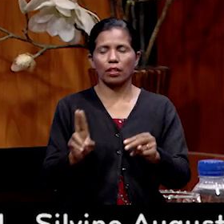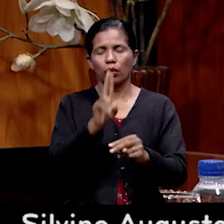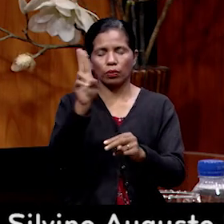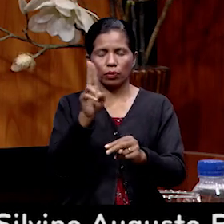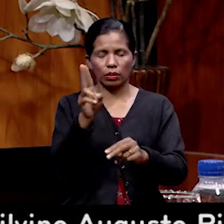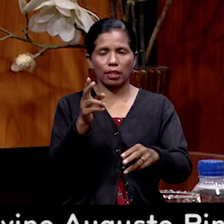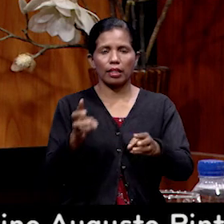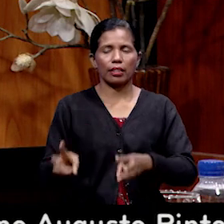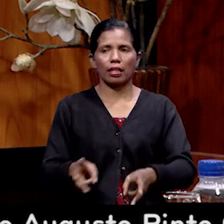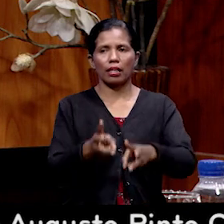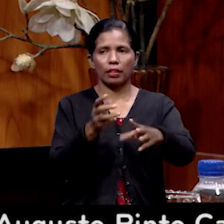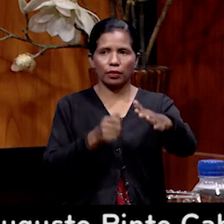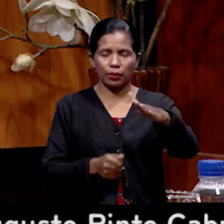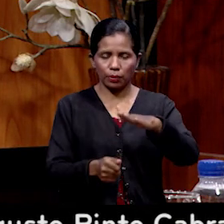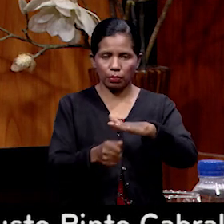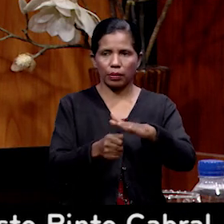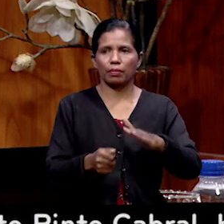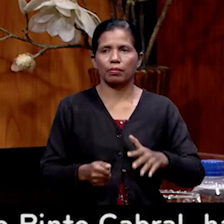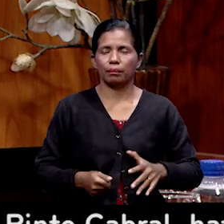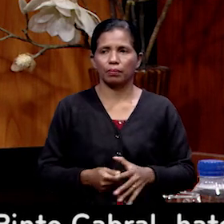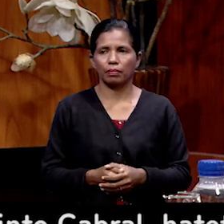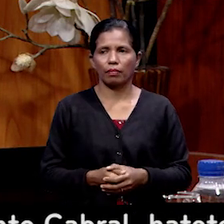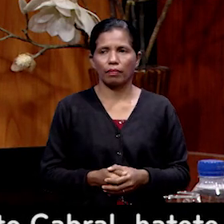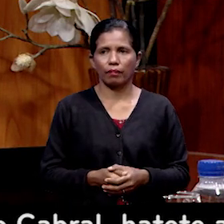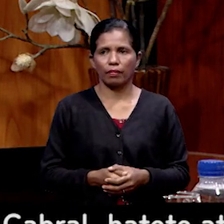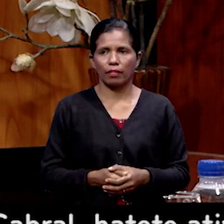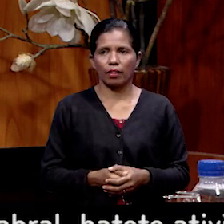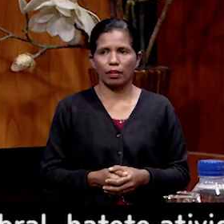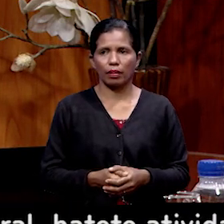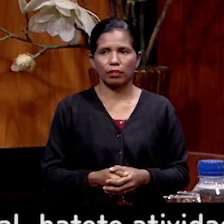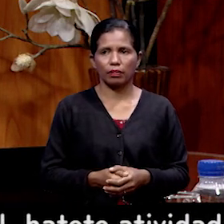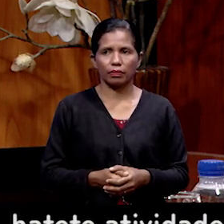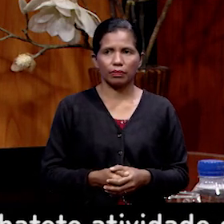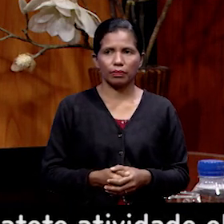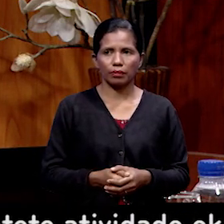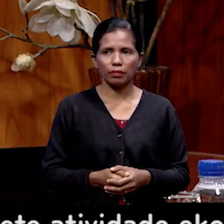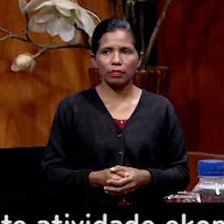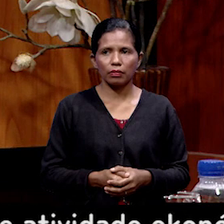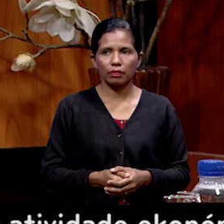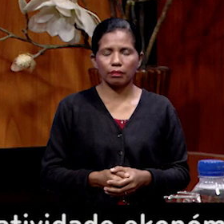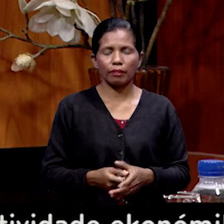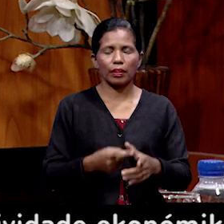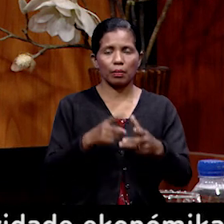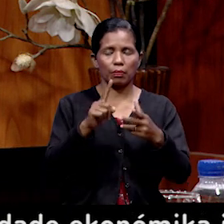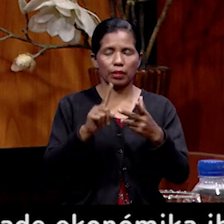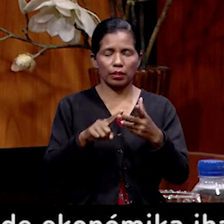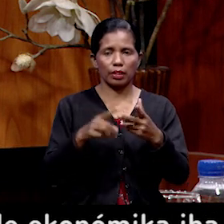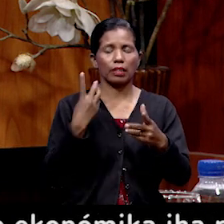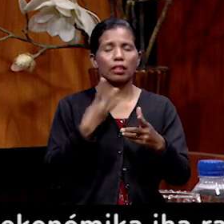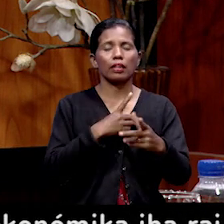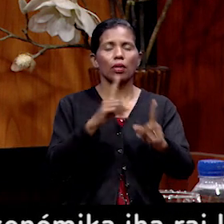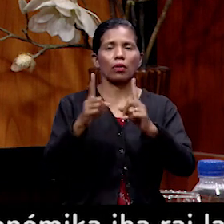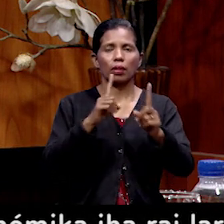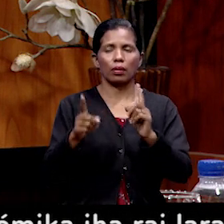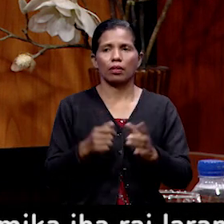ilegal, nene, kontribuimos, eh, baik, parte, traves, sila, guys, agora, ide, terserum, kita, kuliah, konoba, ikus,